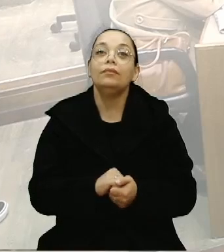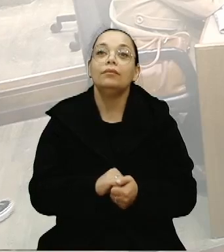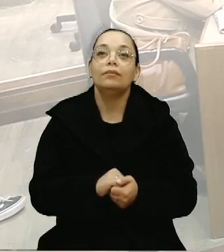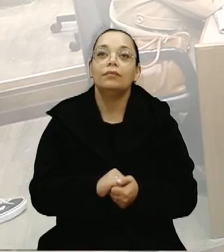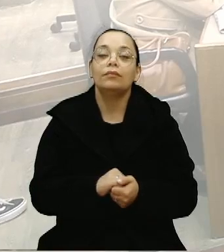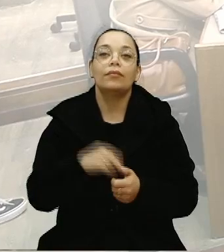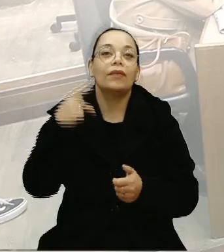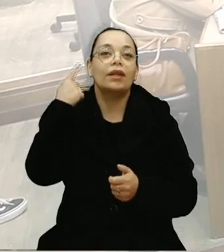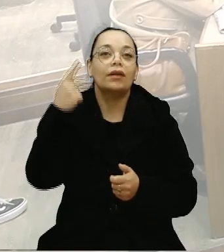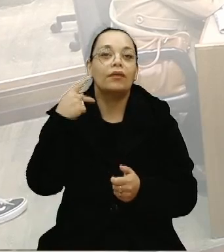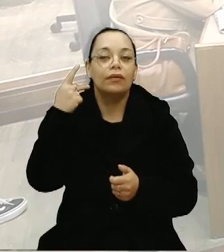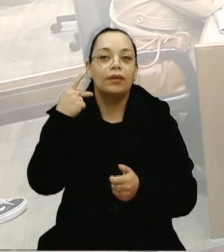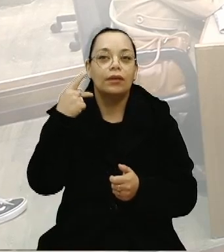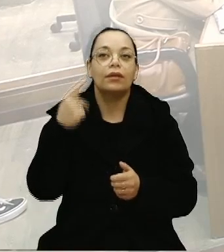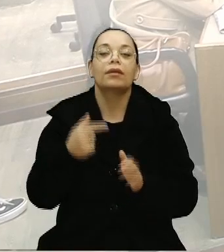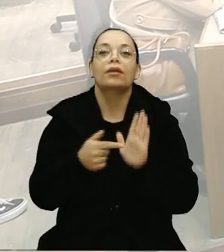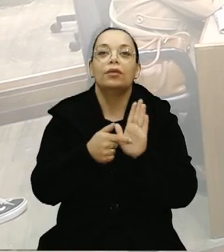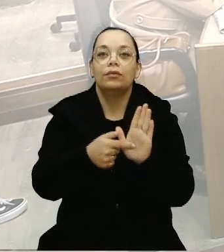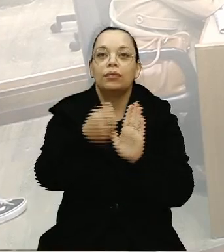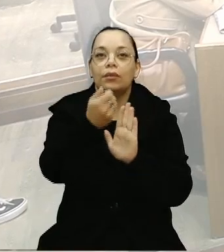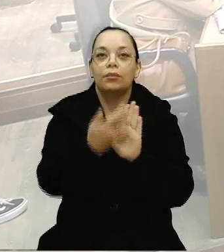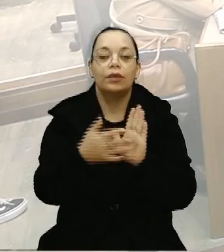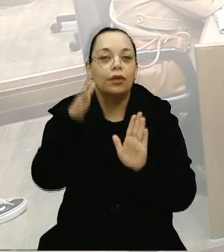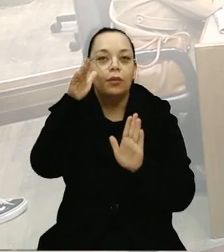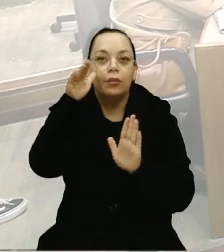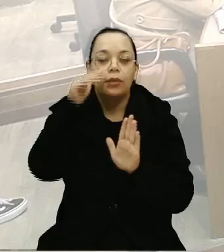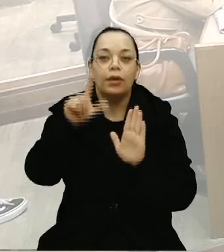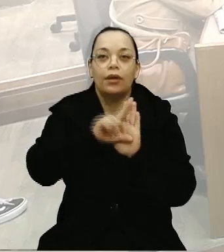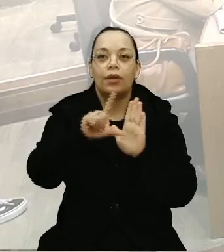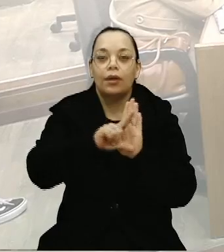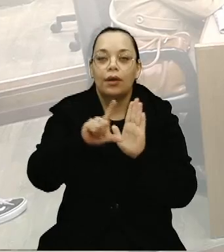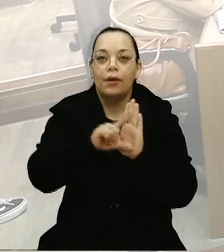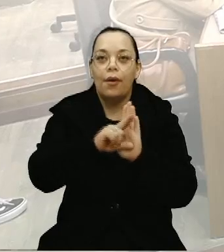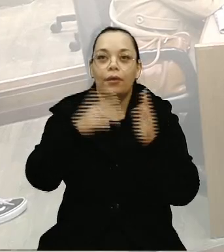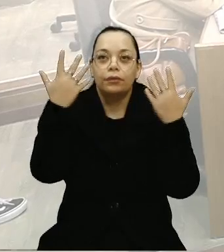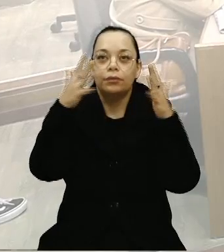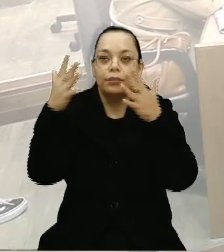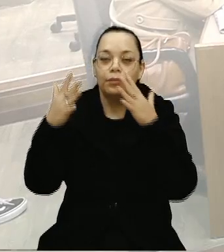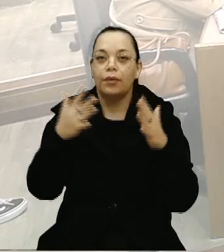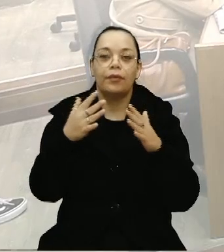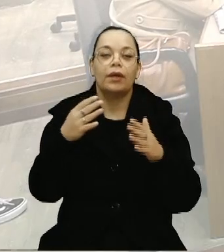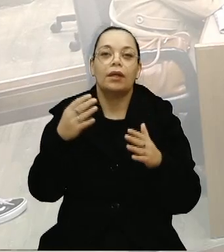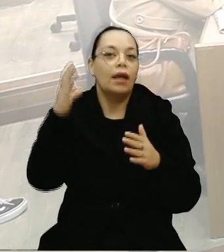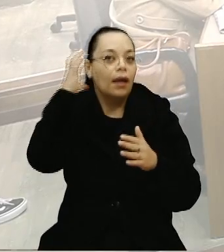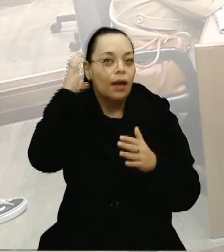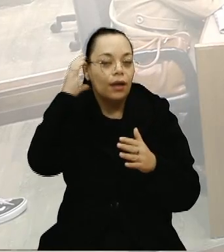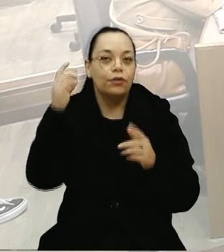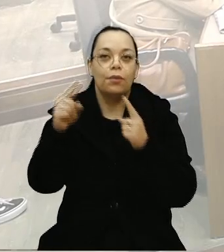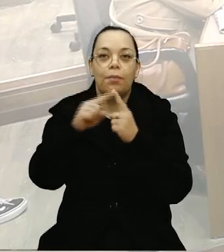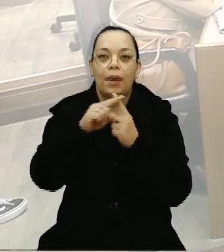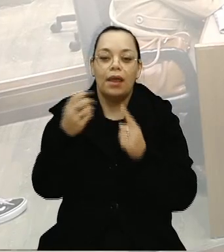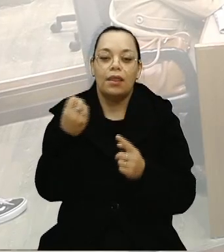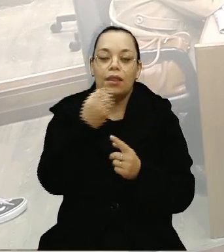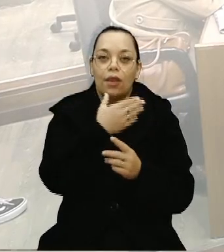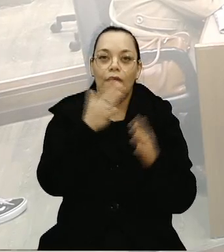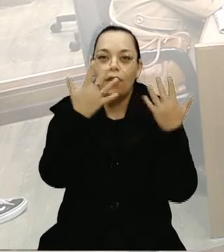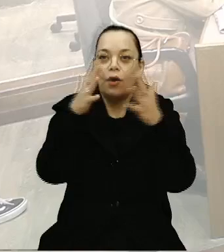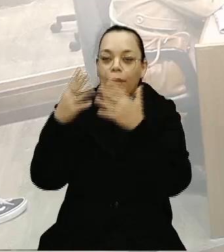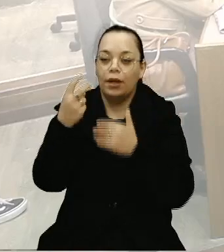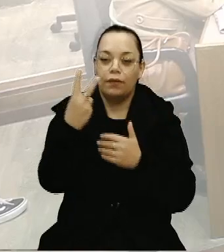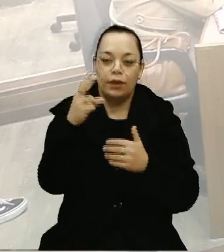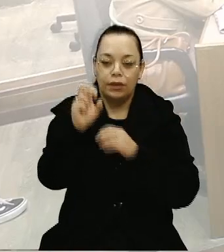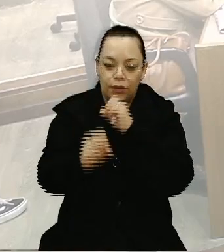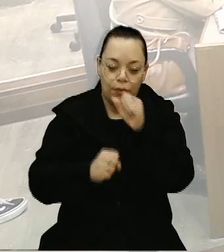Os vereadores que apresentam subscrevem, observadas as normas regimentais, requerem homenagem à Rede Mais Nova, que está comemorando 25 anos